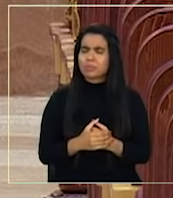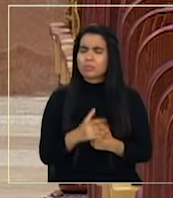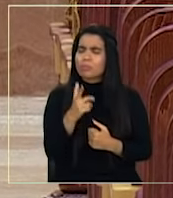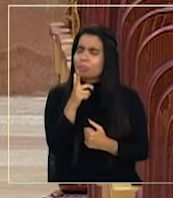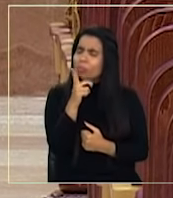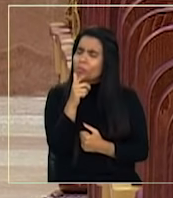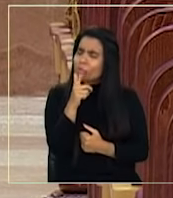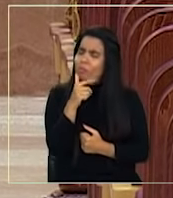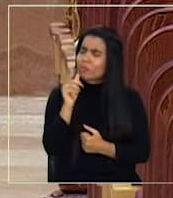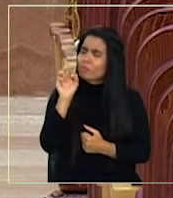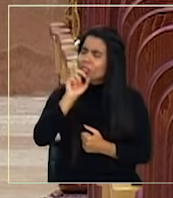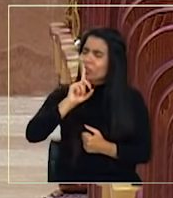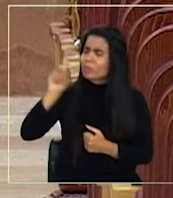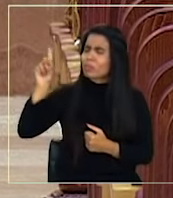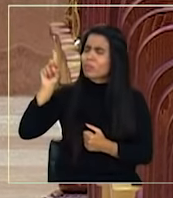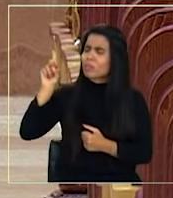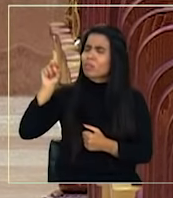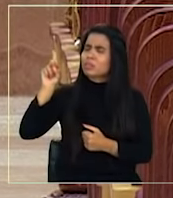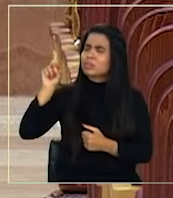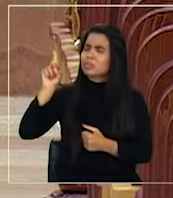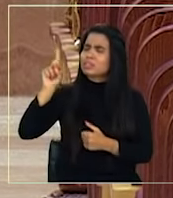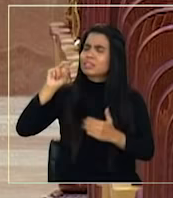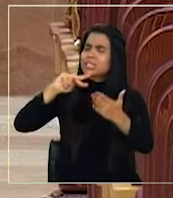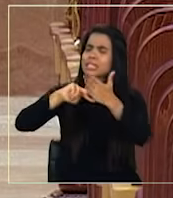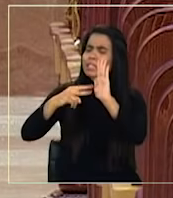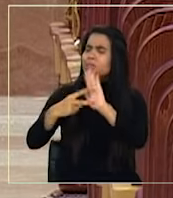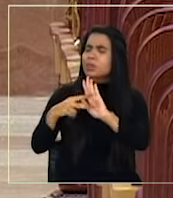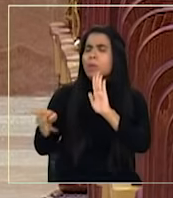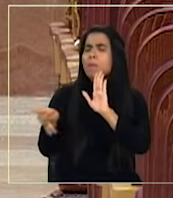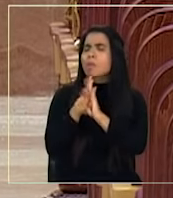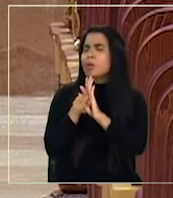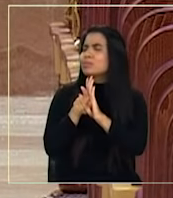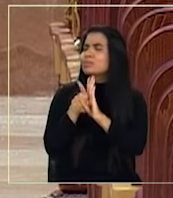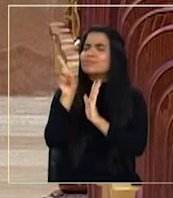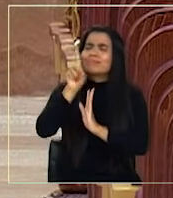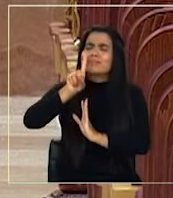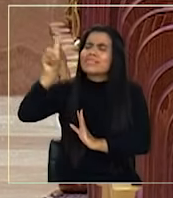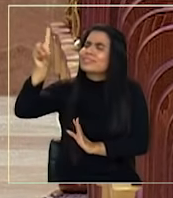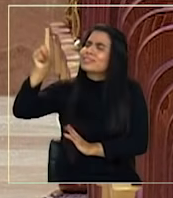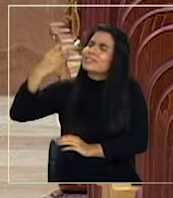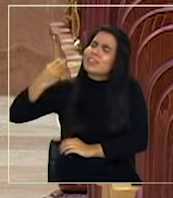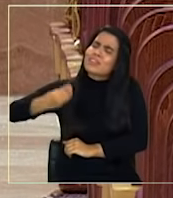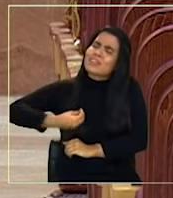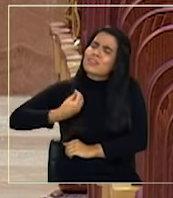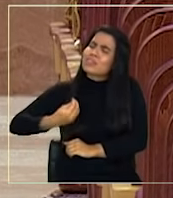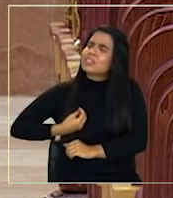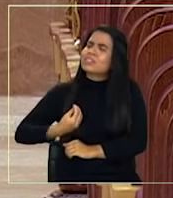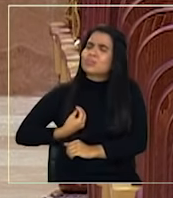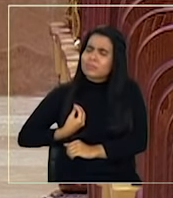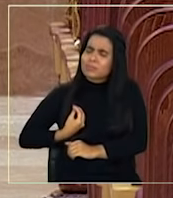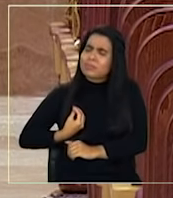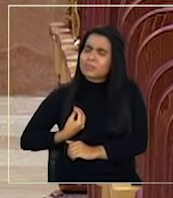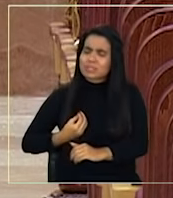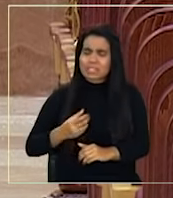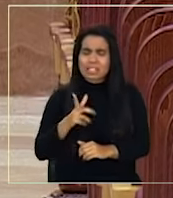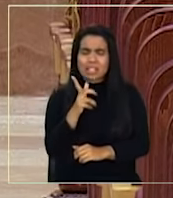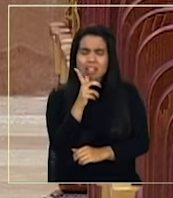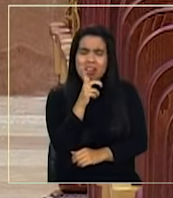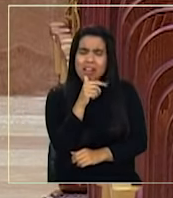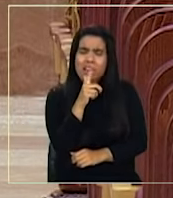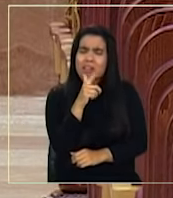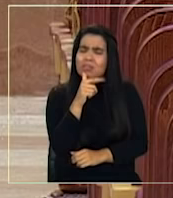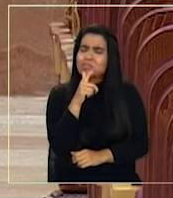Deus, que te representa, a água da vida, a água